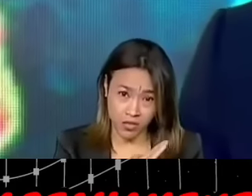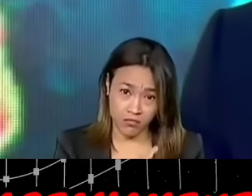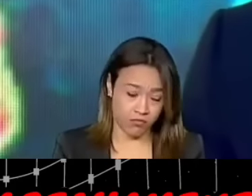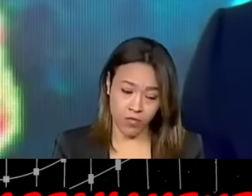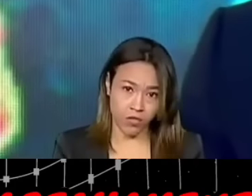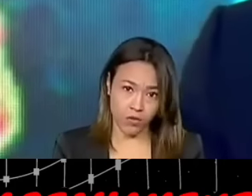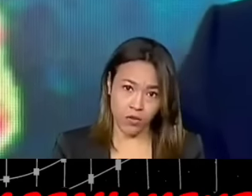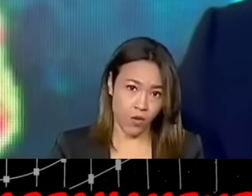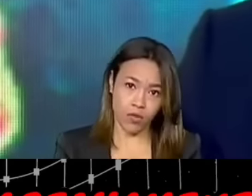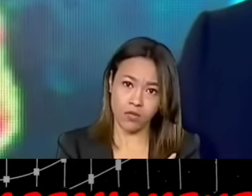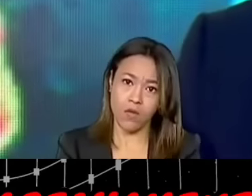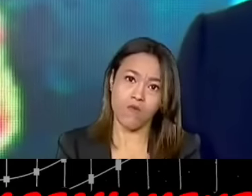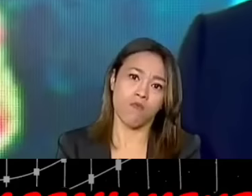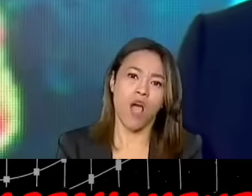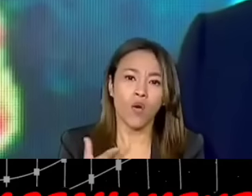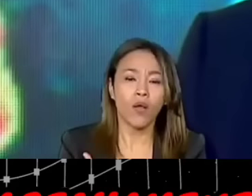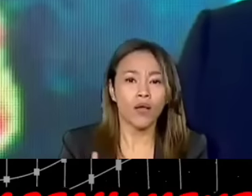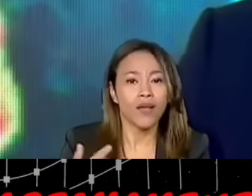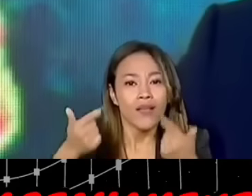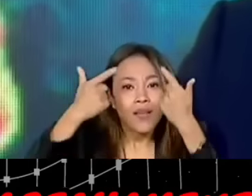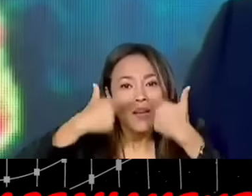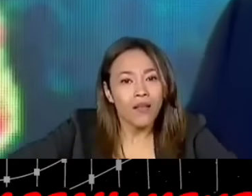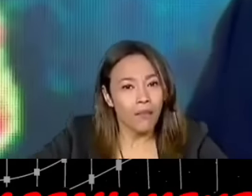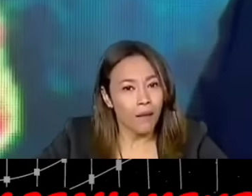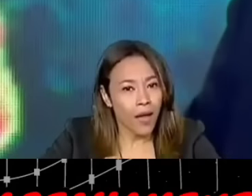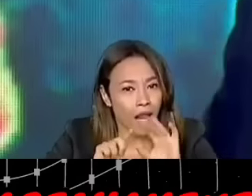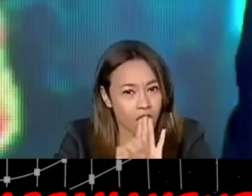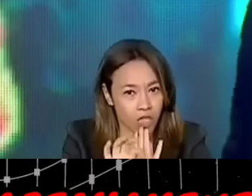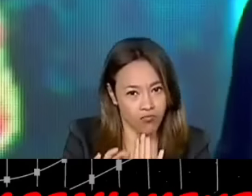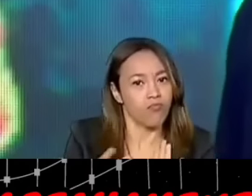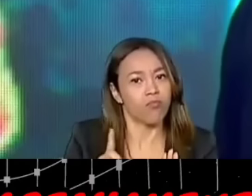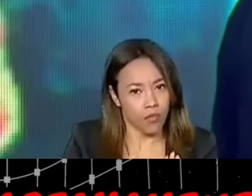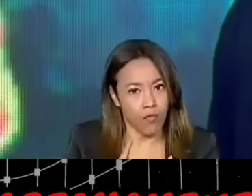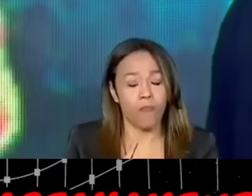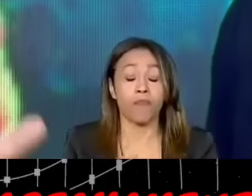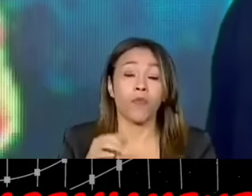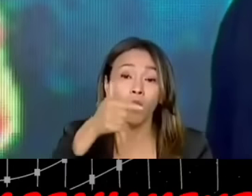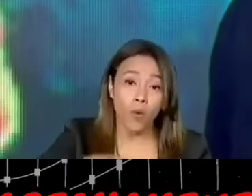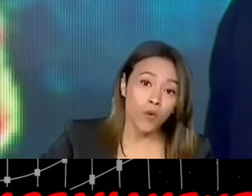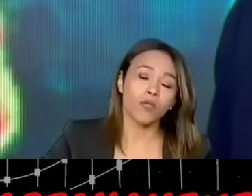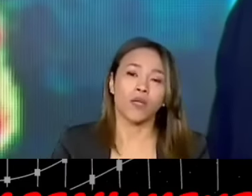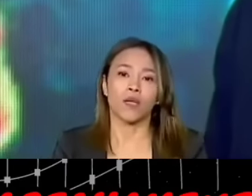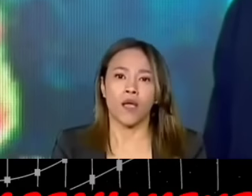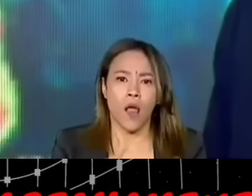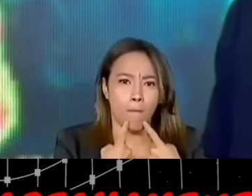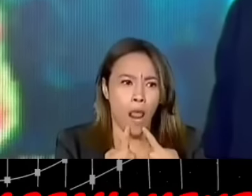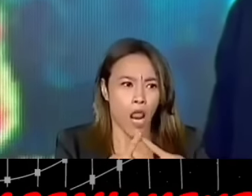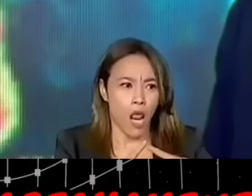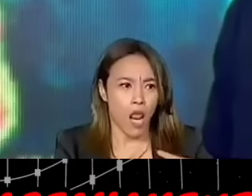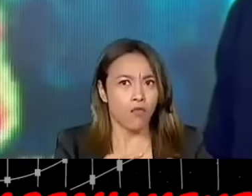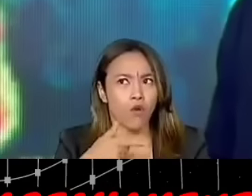não existe imunidade de jurisdição. Sobre a BIM, os indícios e as denúncias surgiram agora?